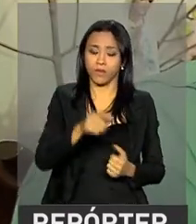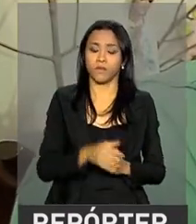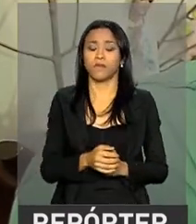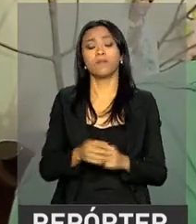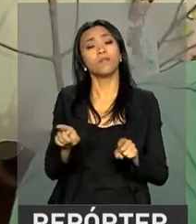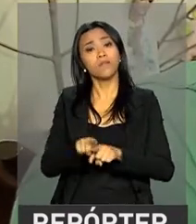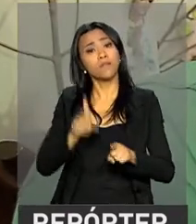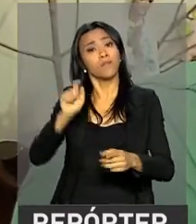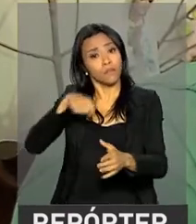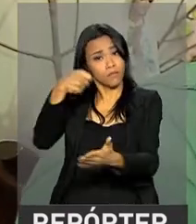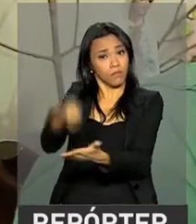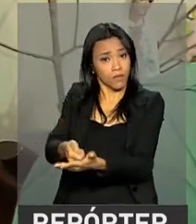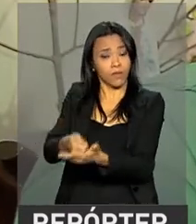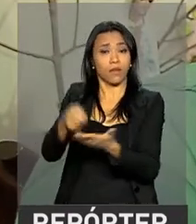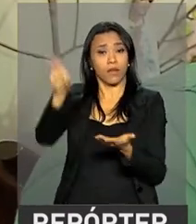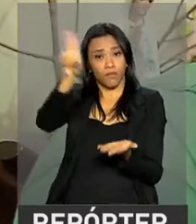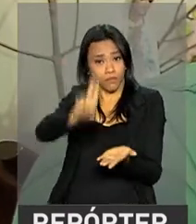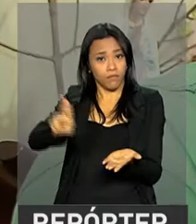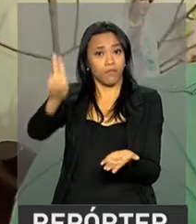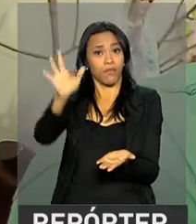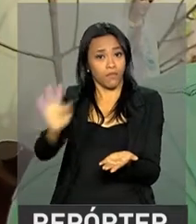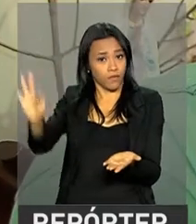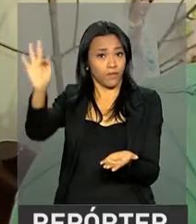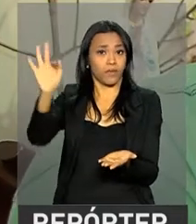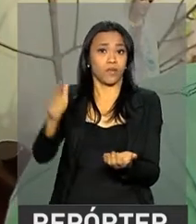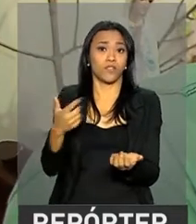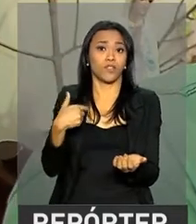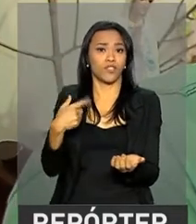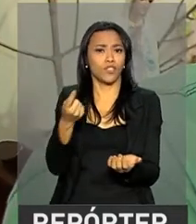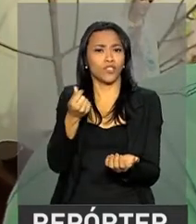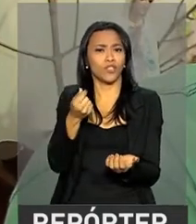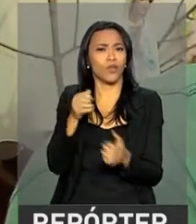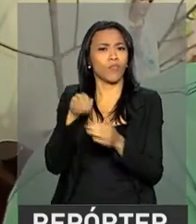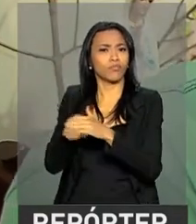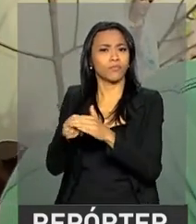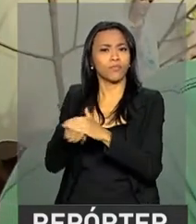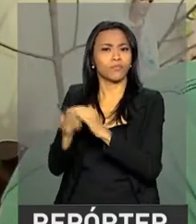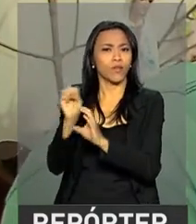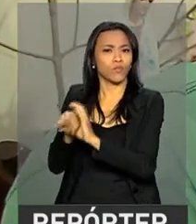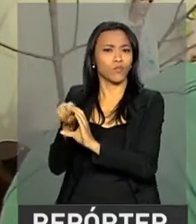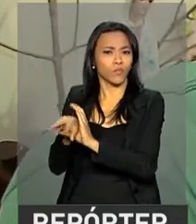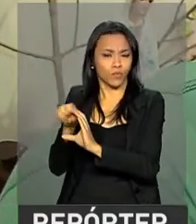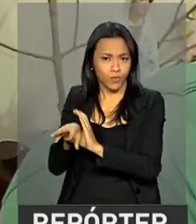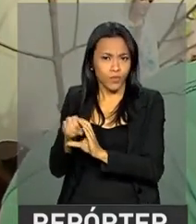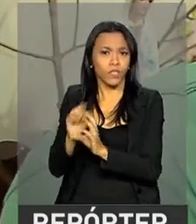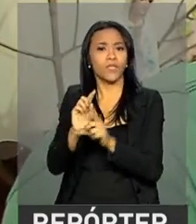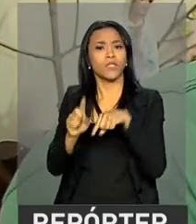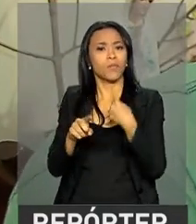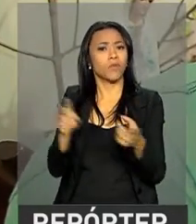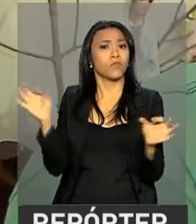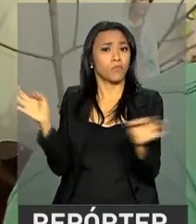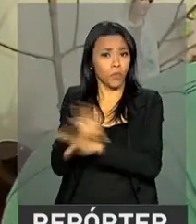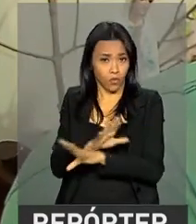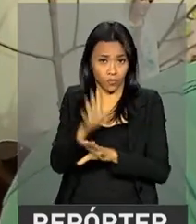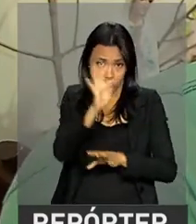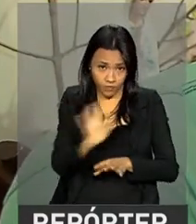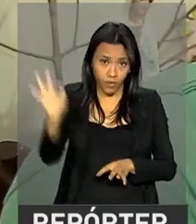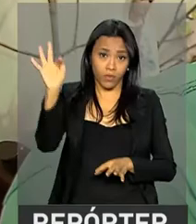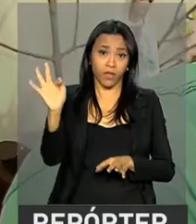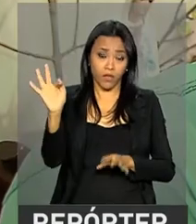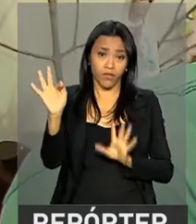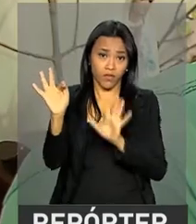conseguir pagar uma faculdade e conseguir juntar o dinheiro e depois de na faculdade fazer